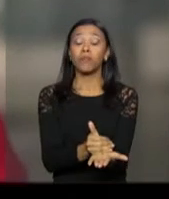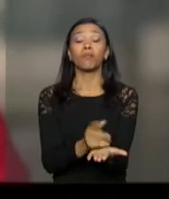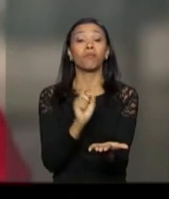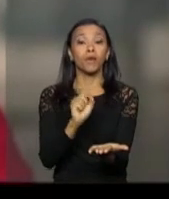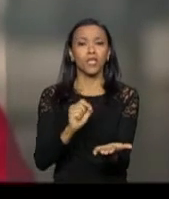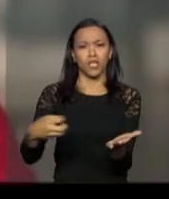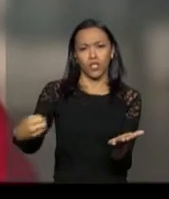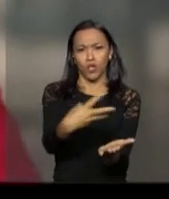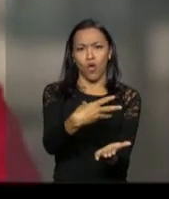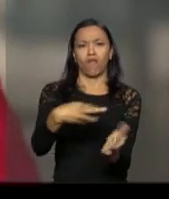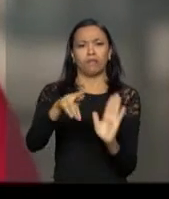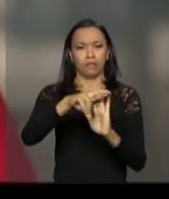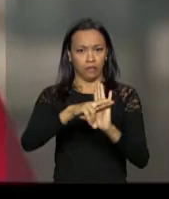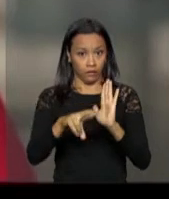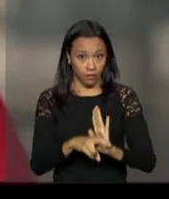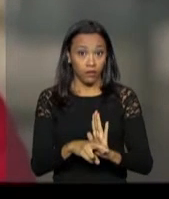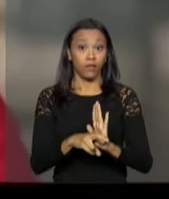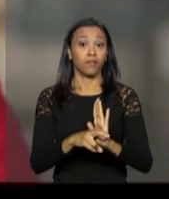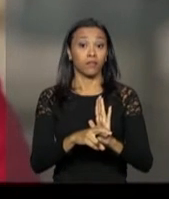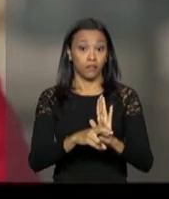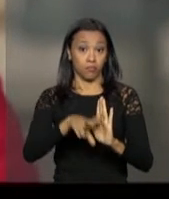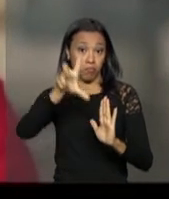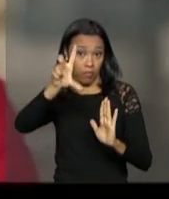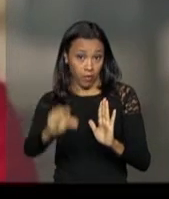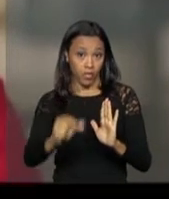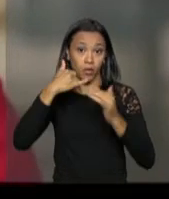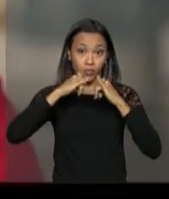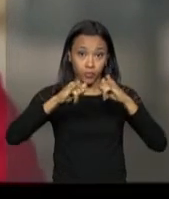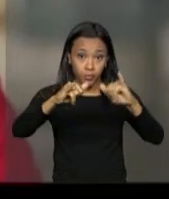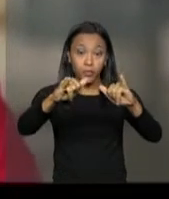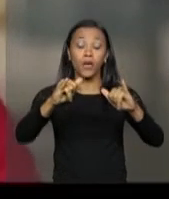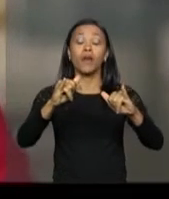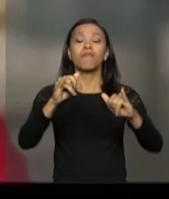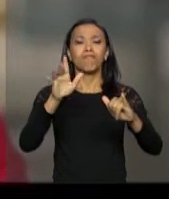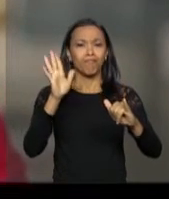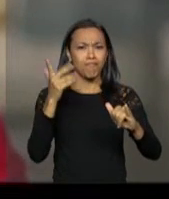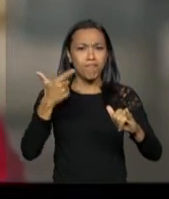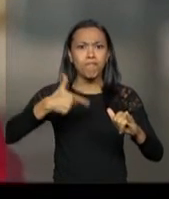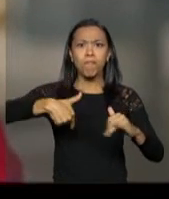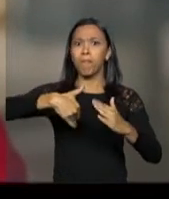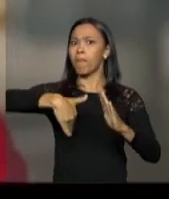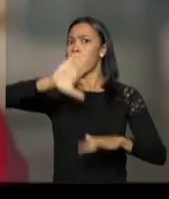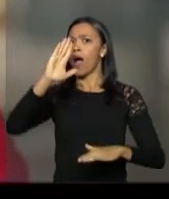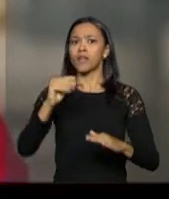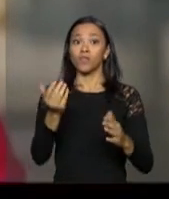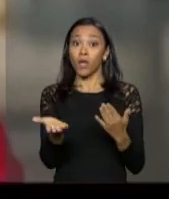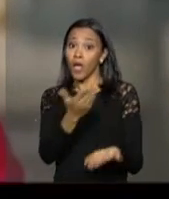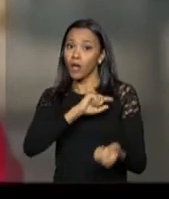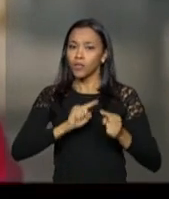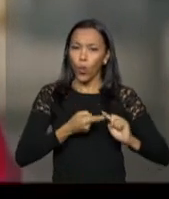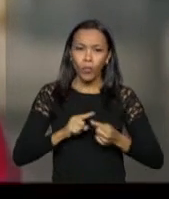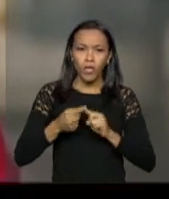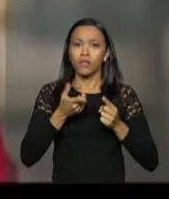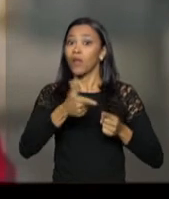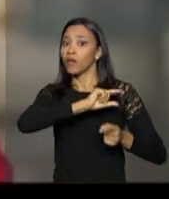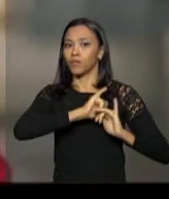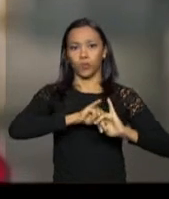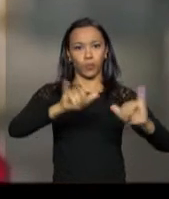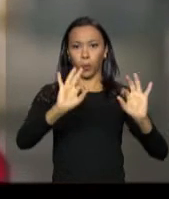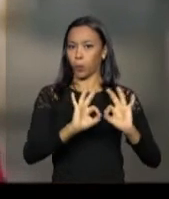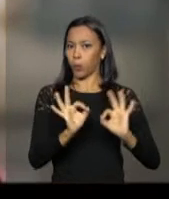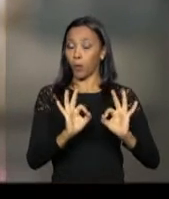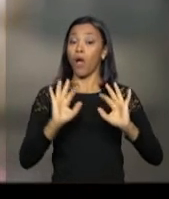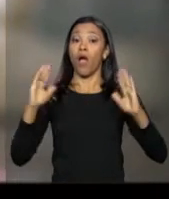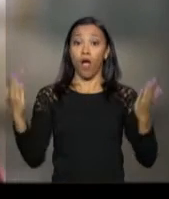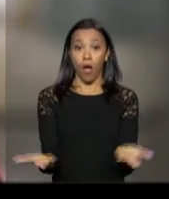das novas tarifas, estamos dando um índice de redução maior do que o previsto e já anunciado. A partir de